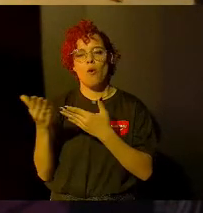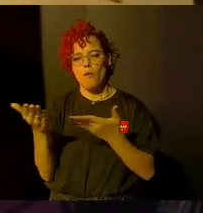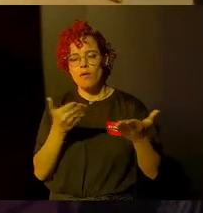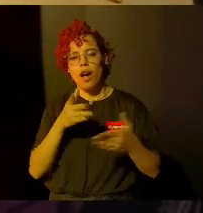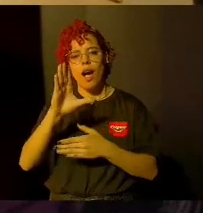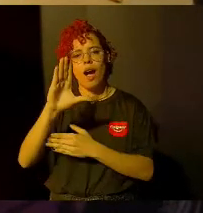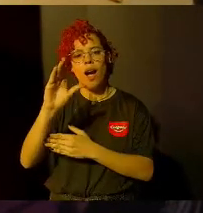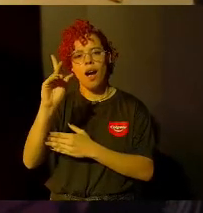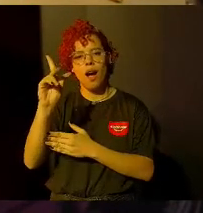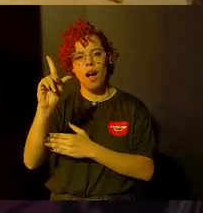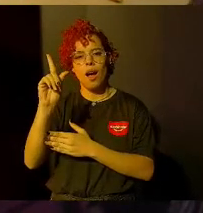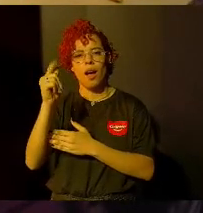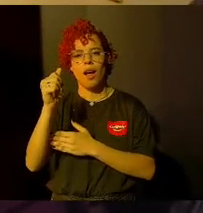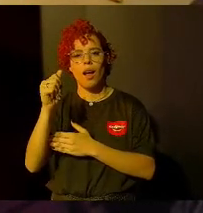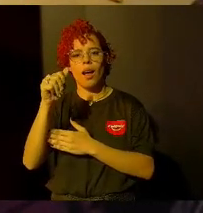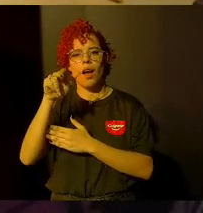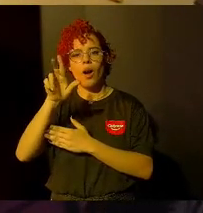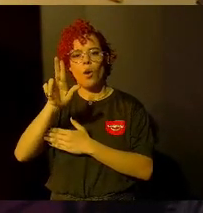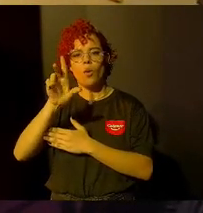Lamego